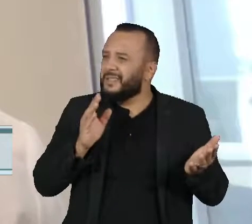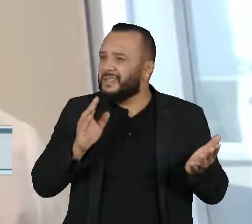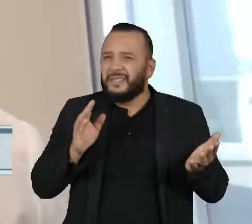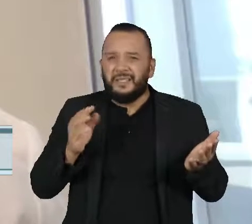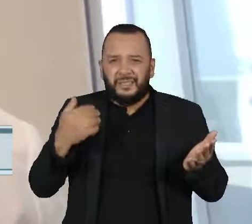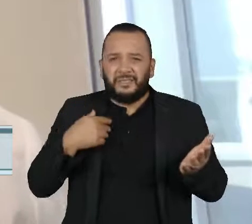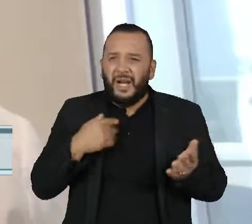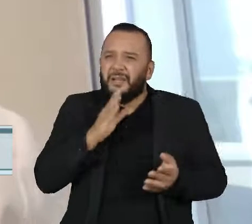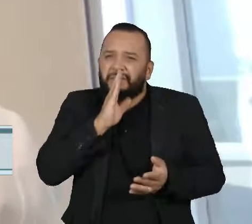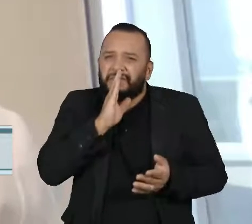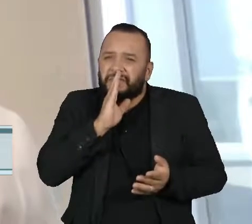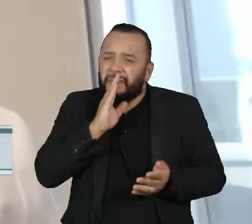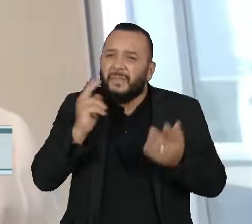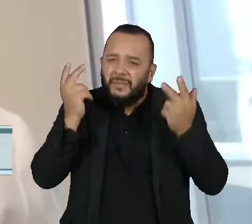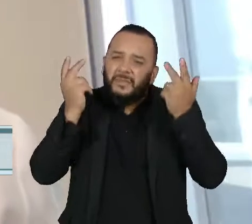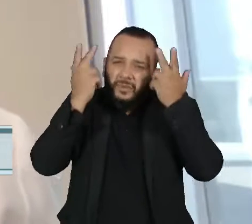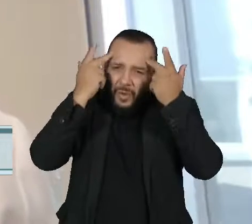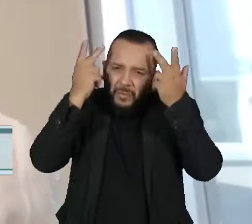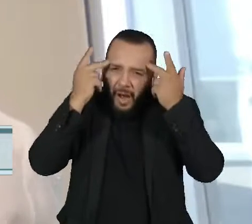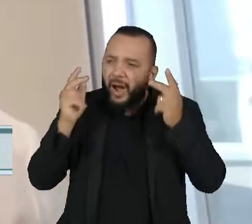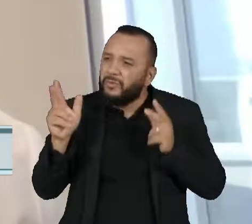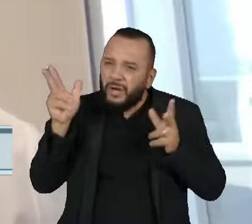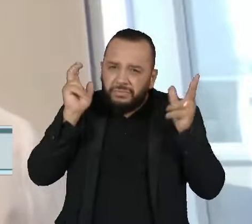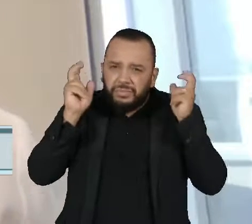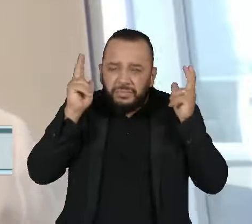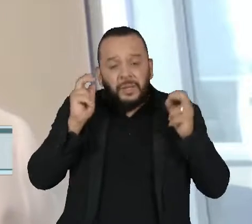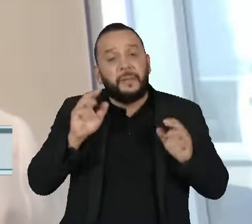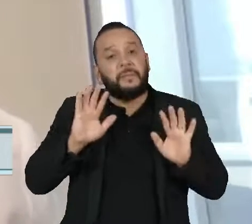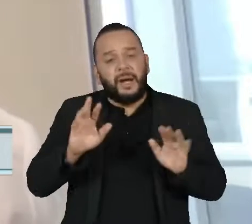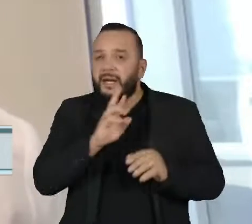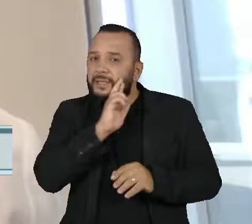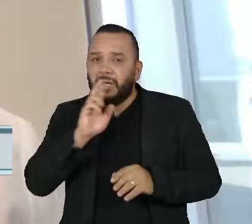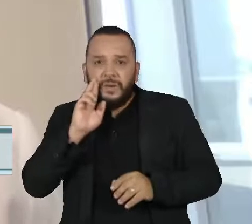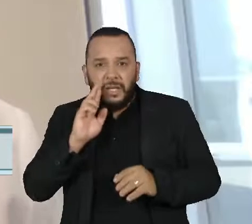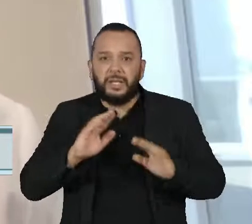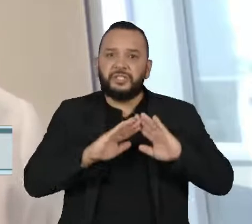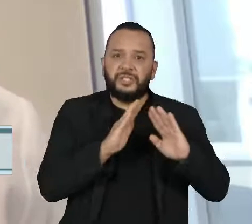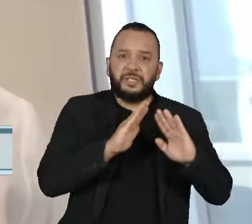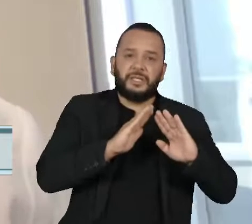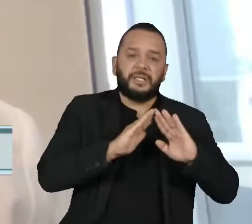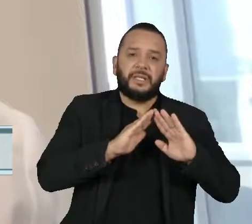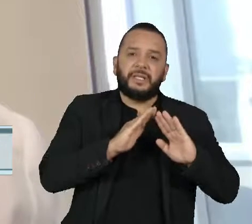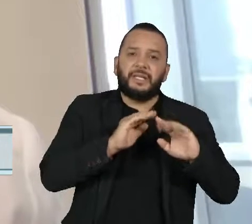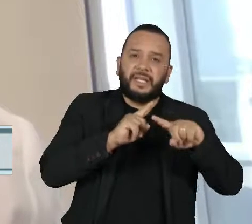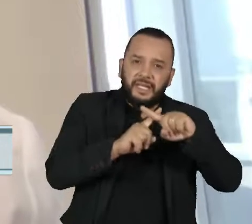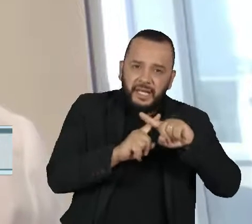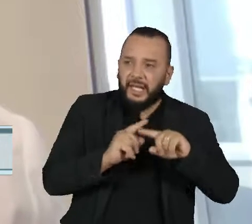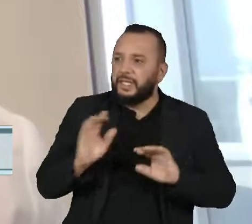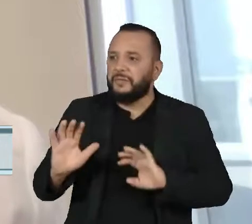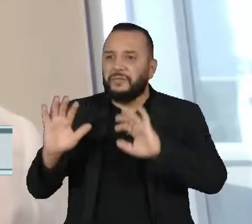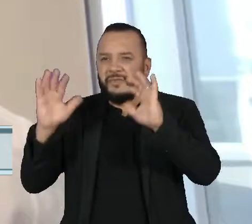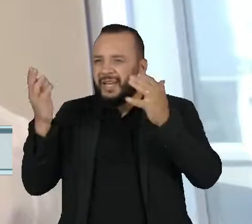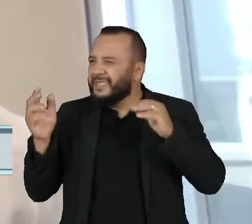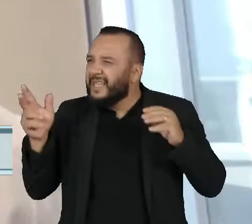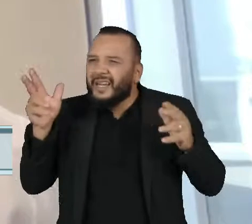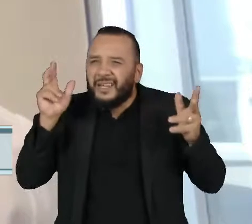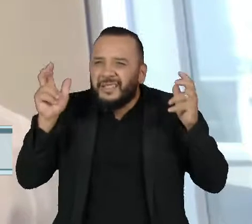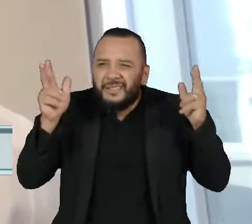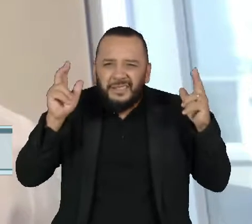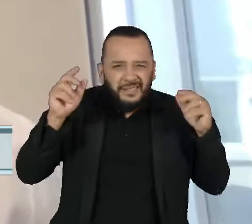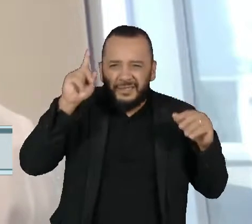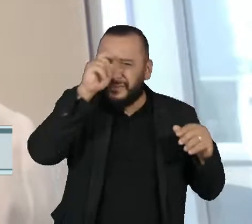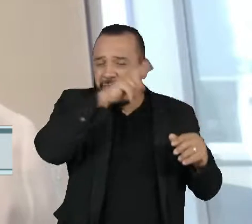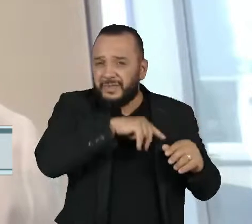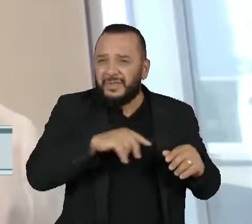ela escuta normal, mas quando ela vai num restaurante, ela vai numa missa, na igreja, numa festa, ela começa a ter muita dificuldade de compreender. Aquela pessoa que